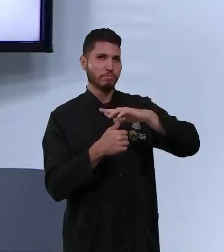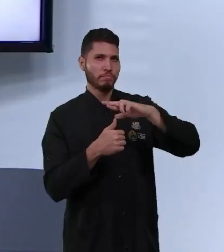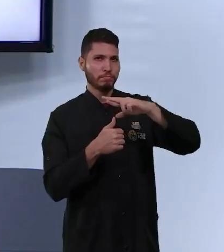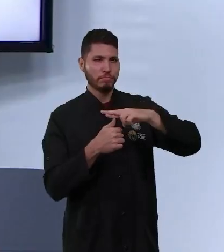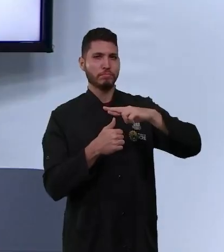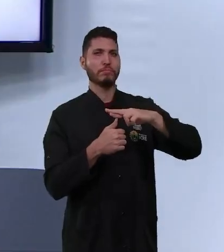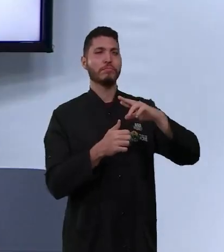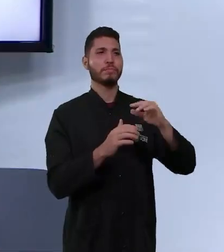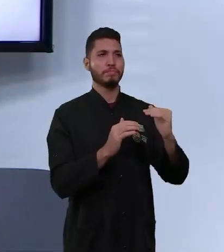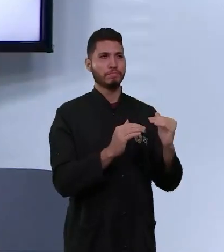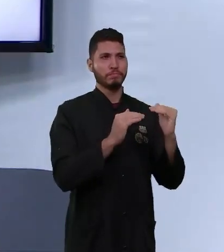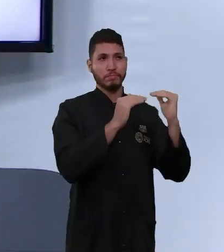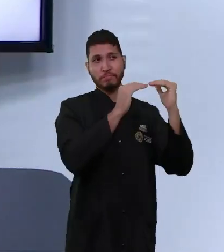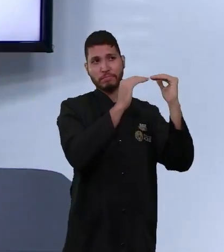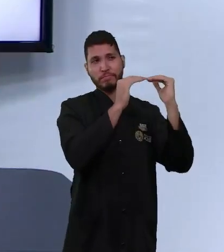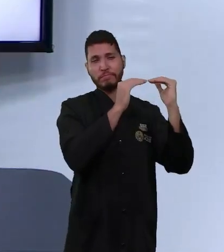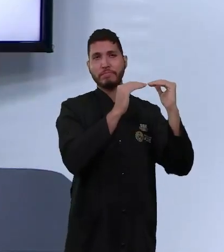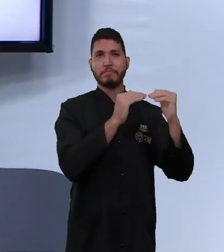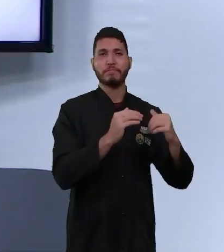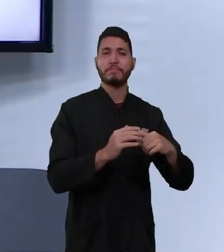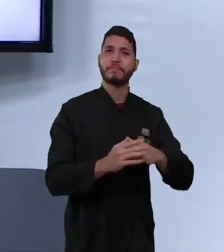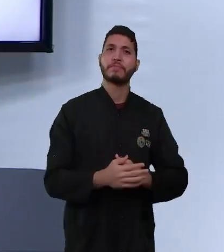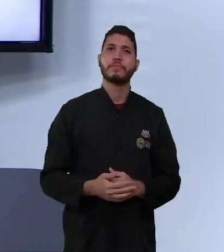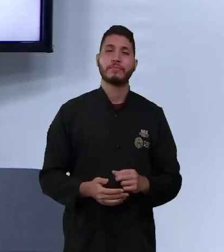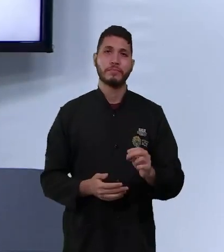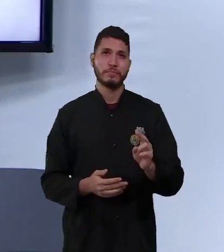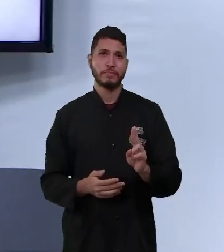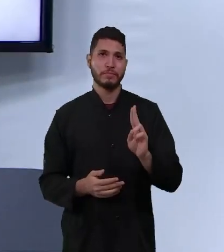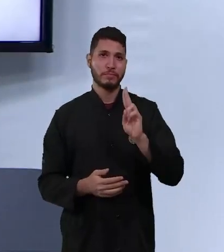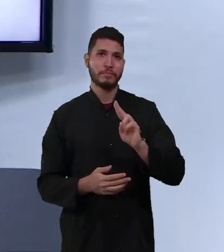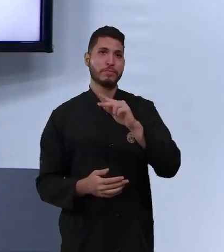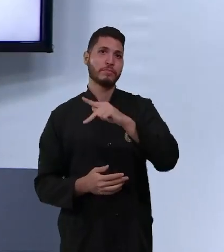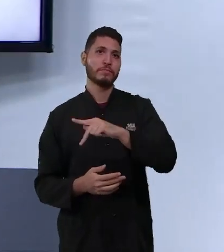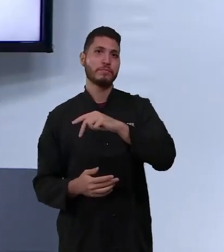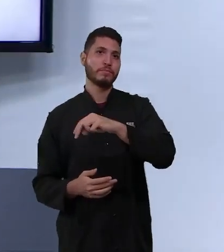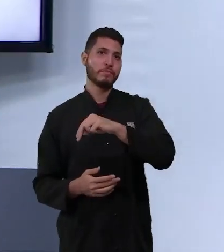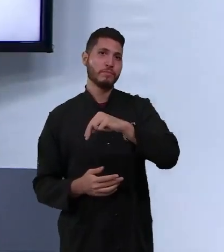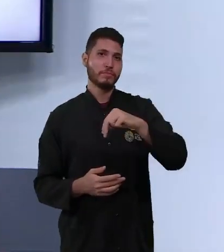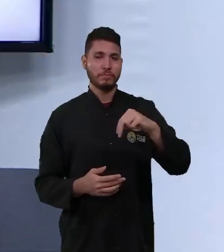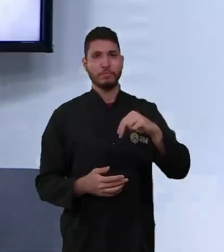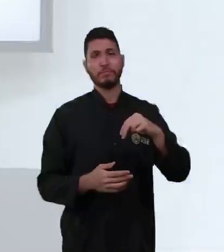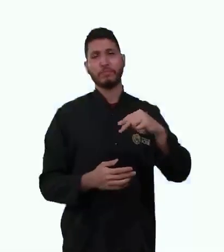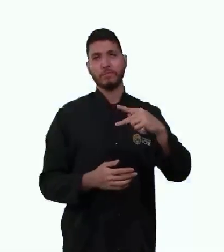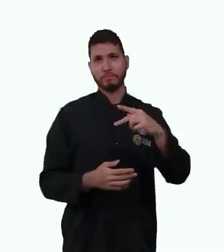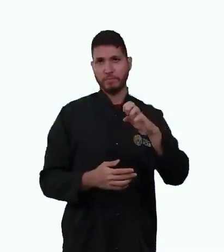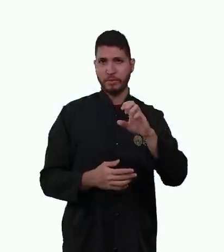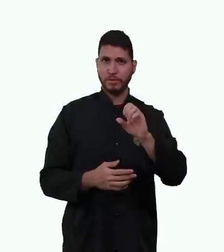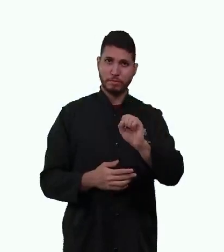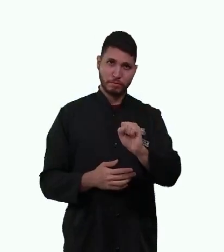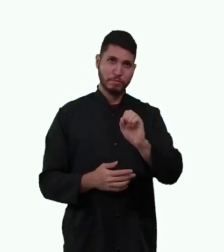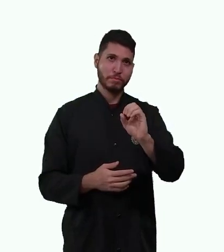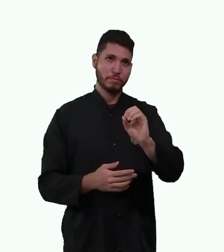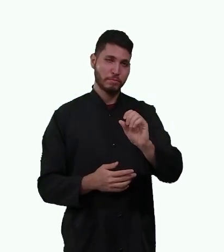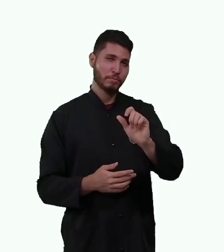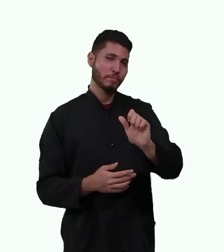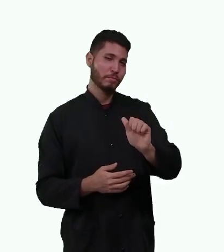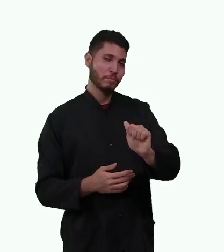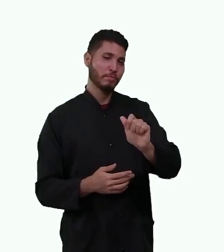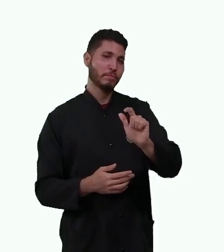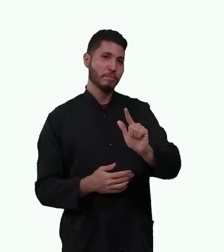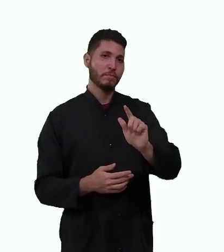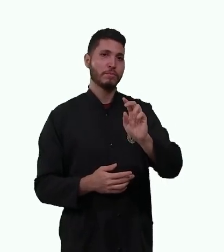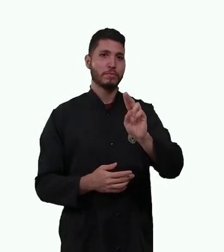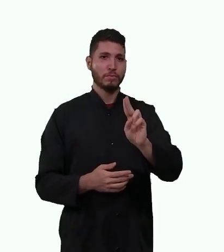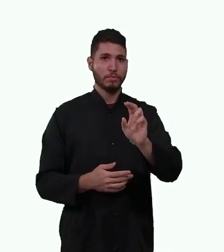hierarquia. Então, nós vamos utilizar o pronome pessoal usted. No espanhol, nós